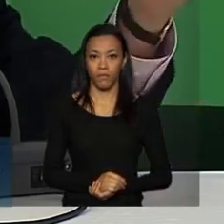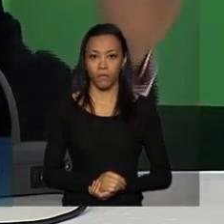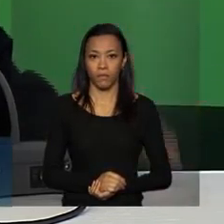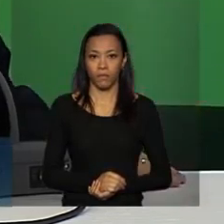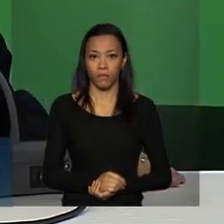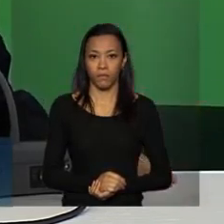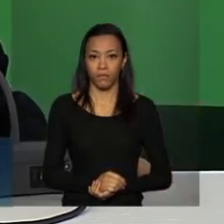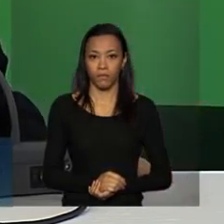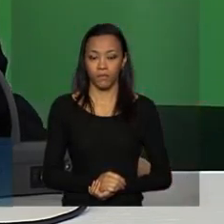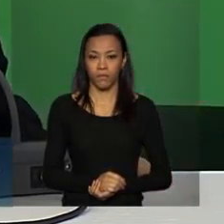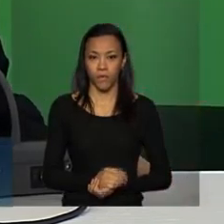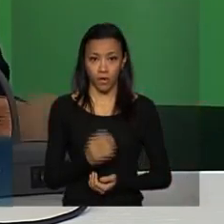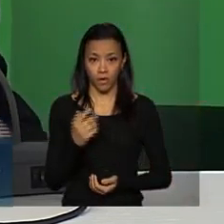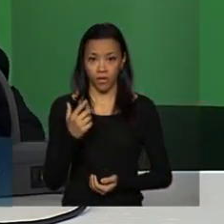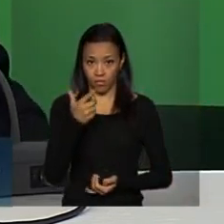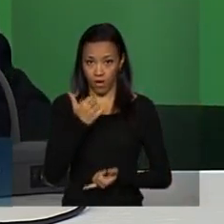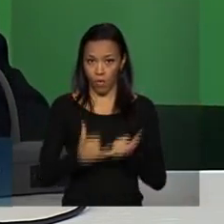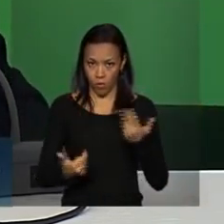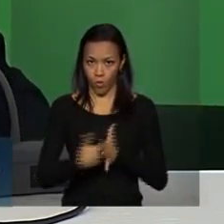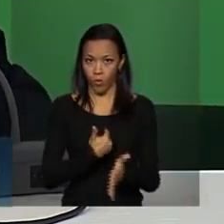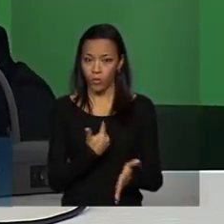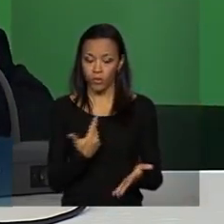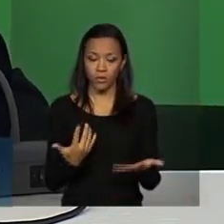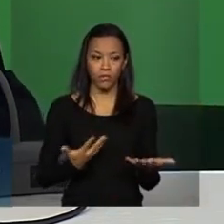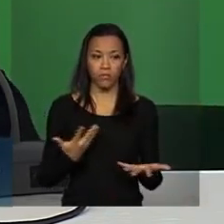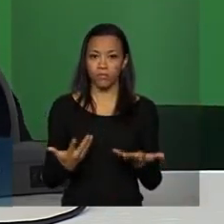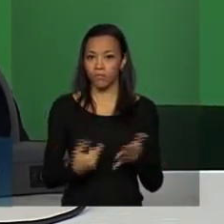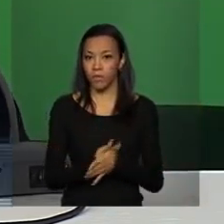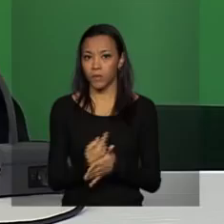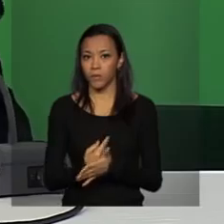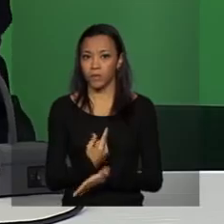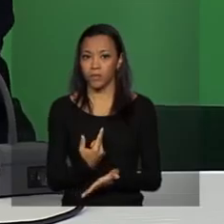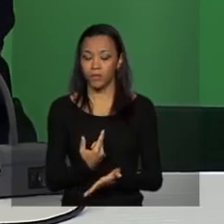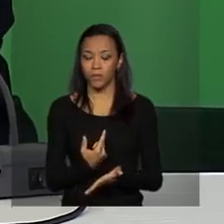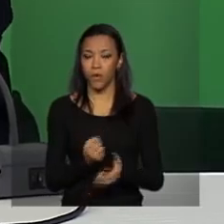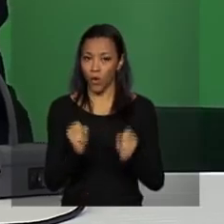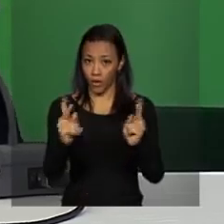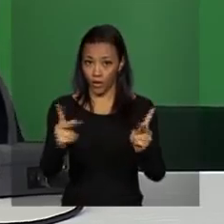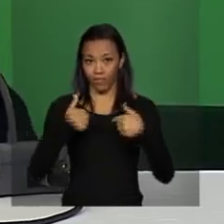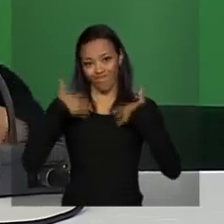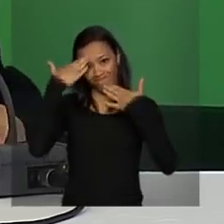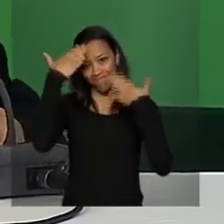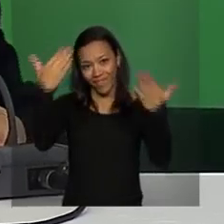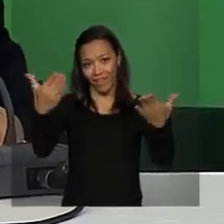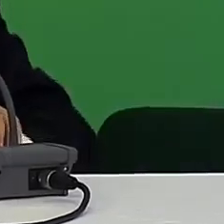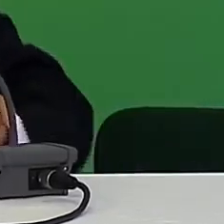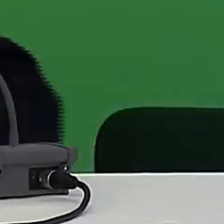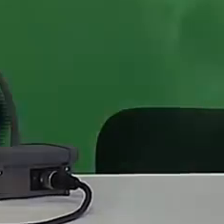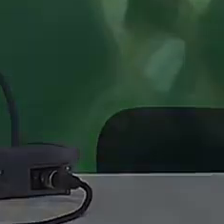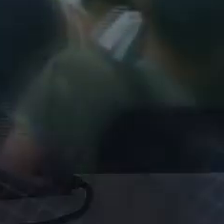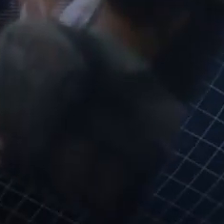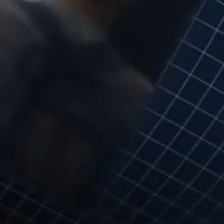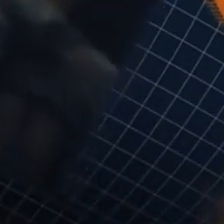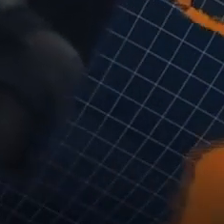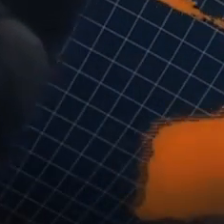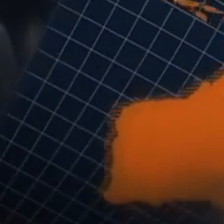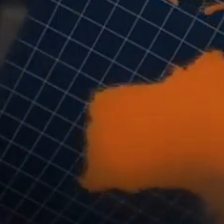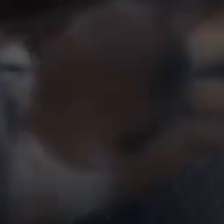Okay. Mais alguma pergunta, gente? Ok, muito obrigado. Então tá, muito obrigada, embaixador.